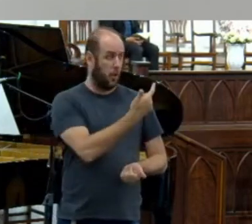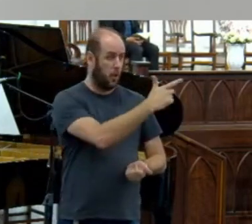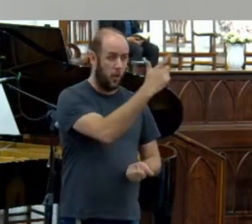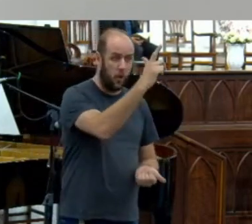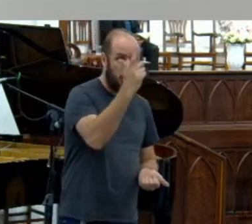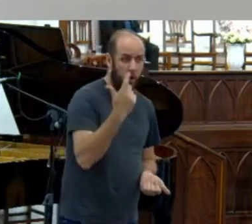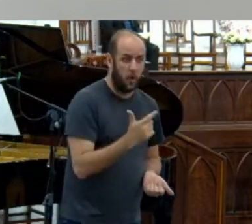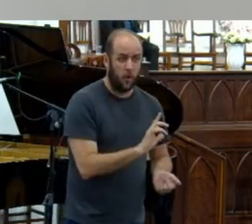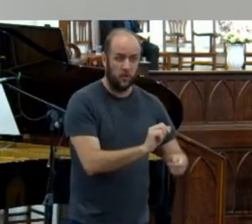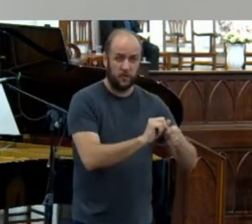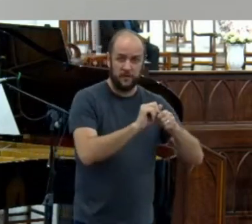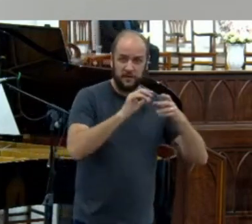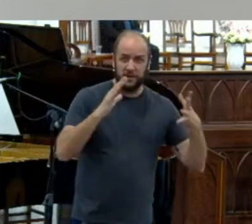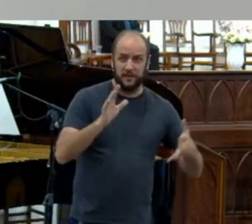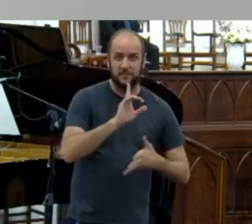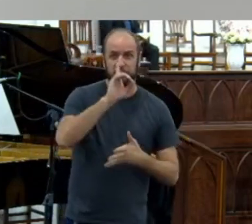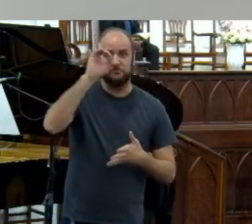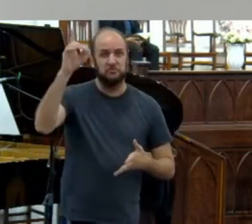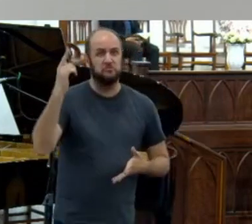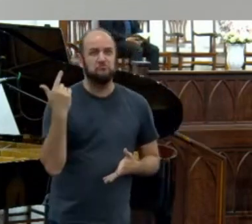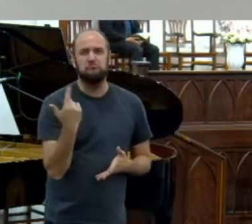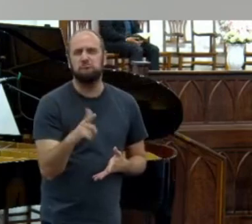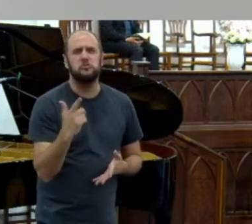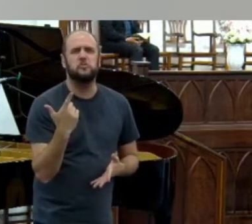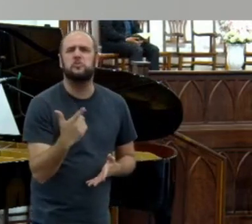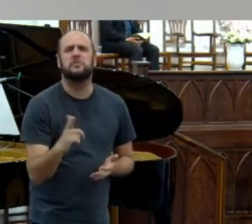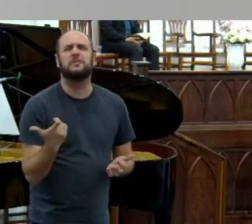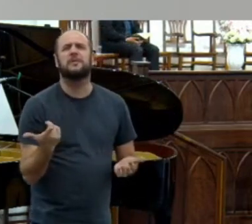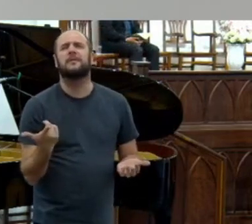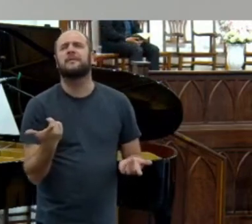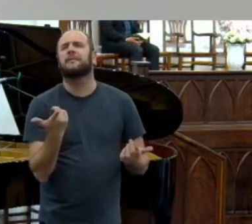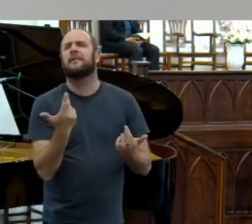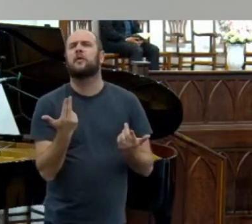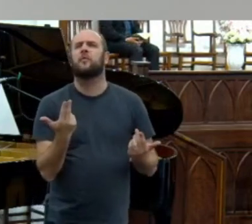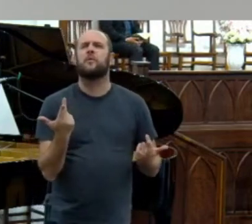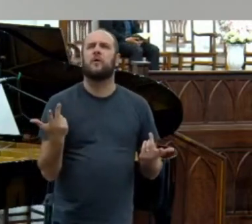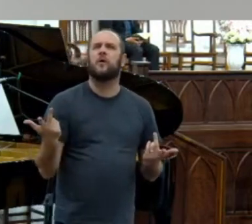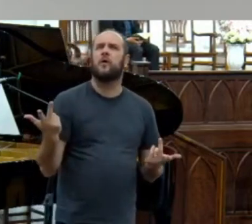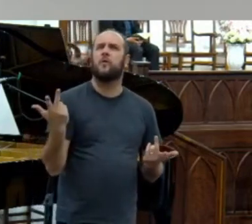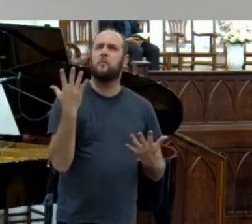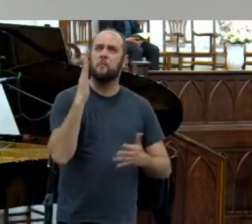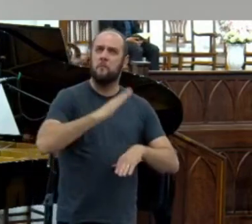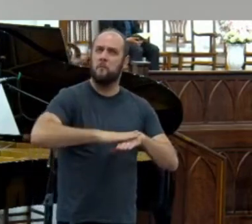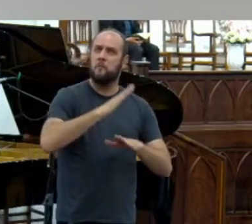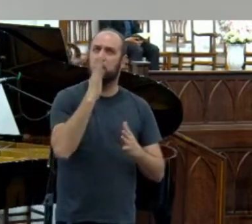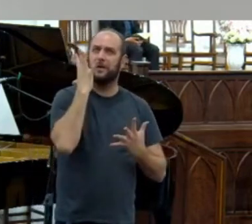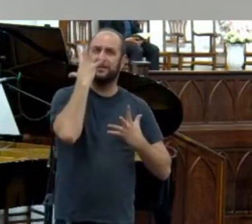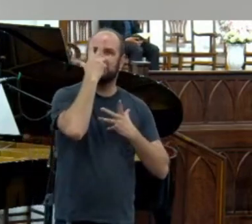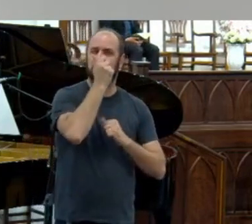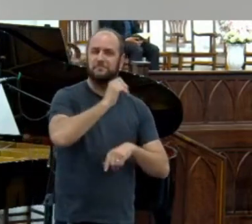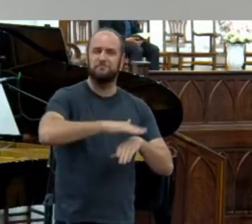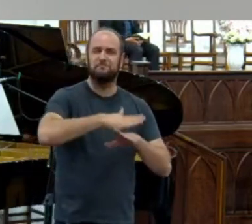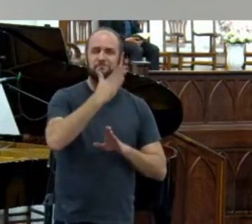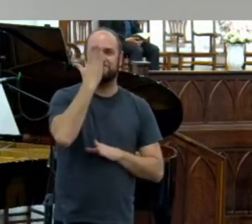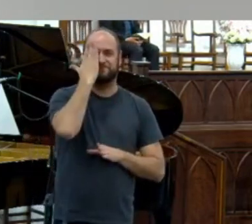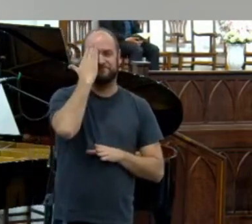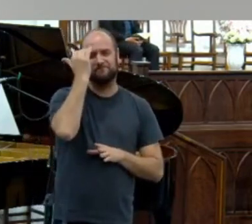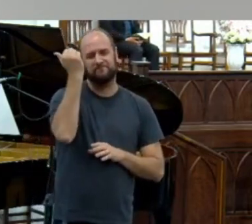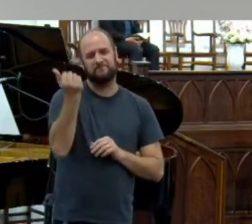Deus criou que seja maior, mais belo, mais sábio do